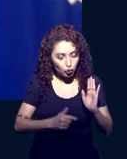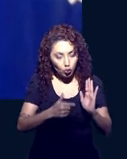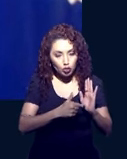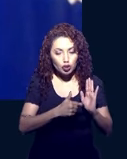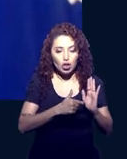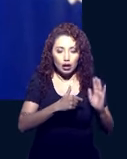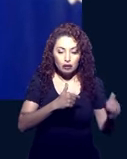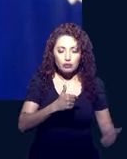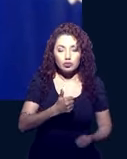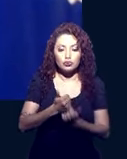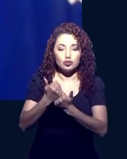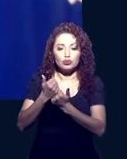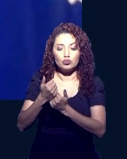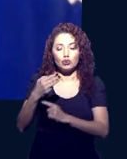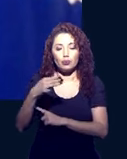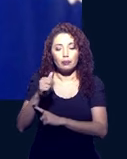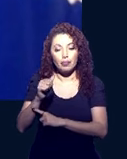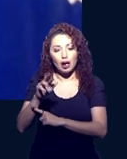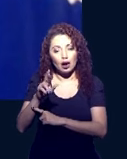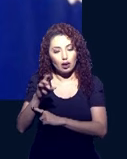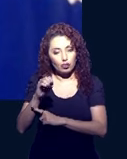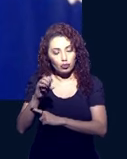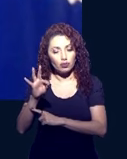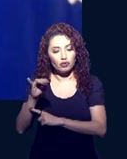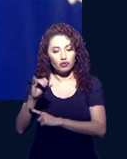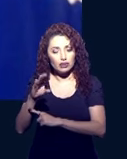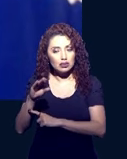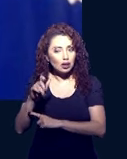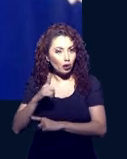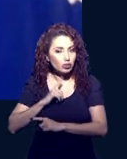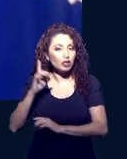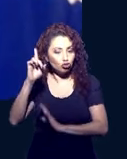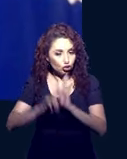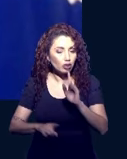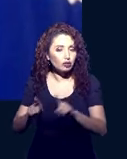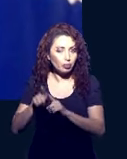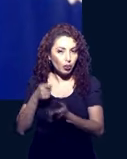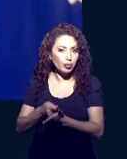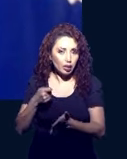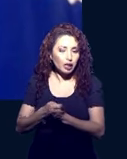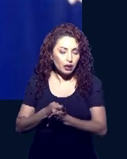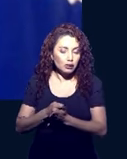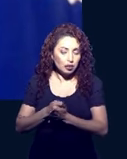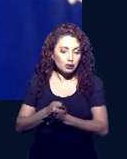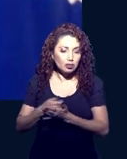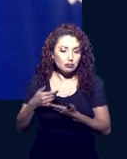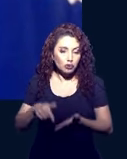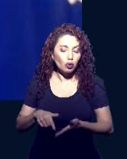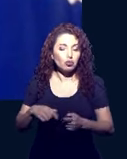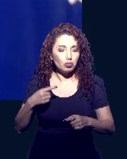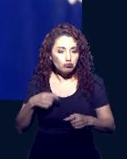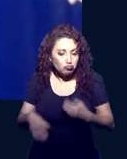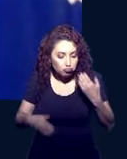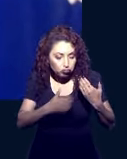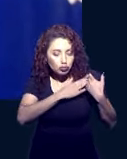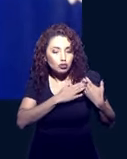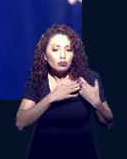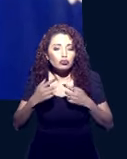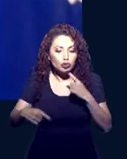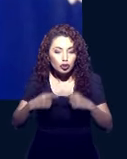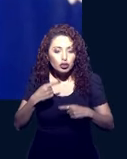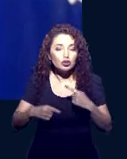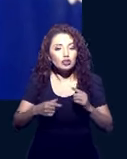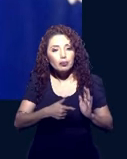do Marco fiscal obviamente tendo o direito e o dever até como casa Legislativa de apresentar sugestões e eventualmente